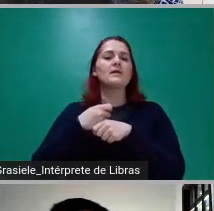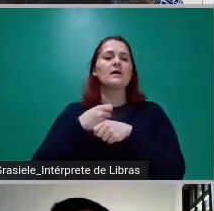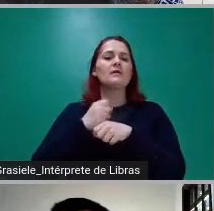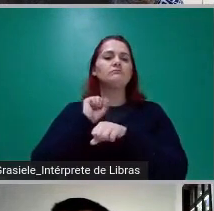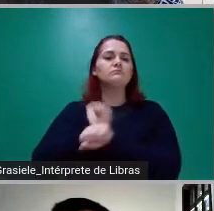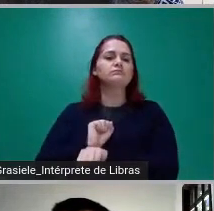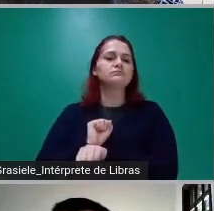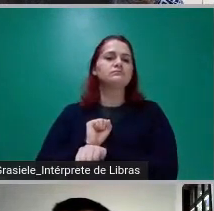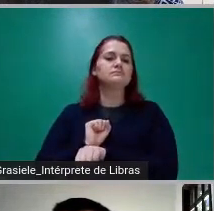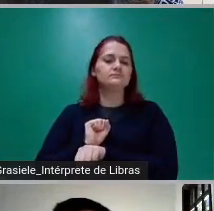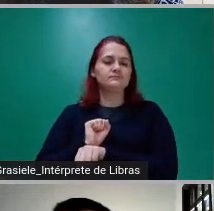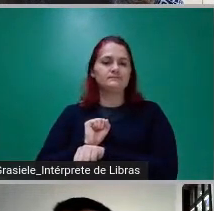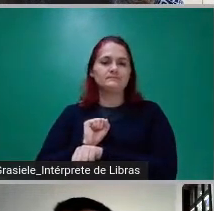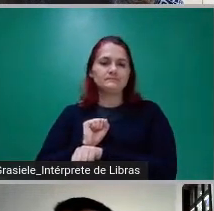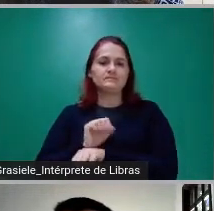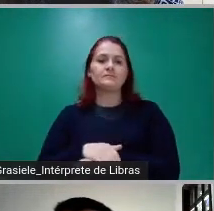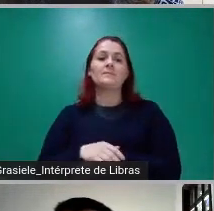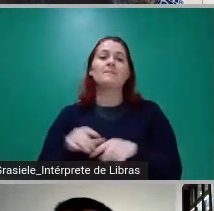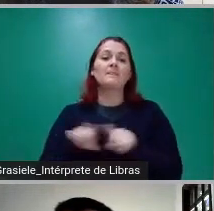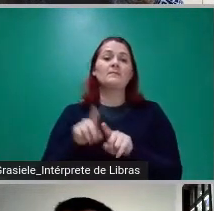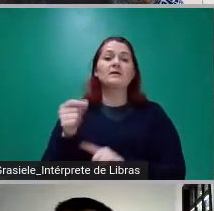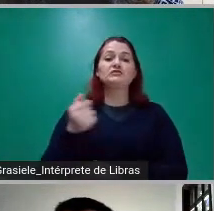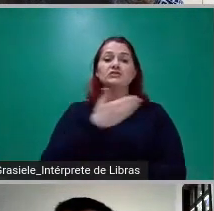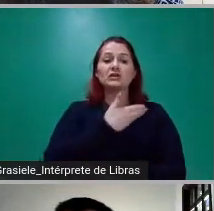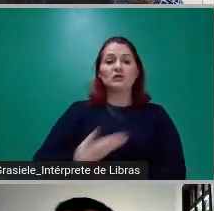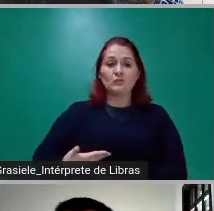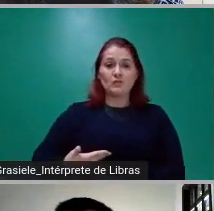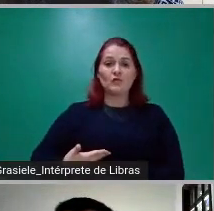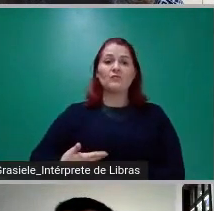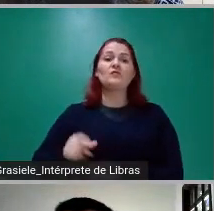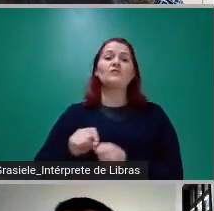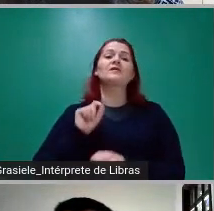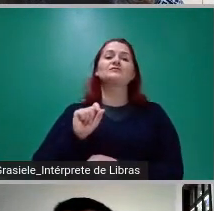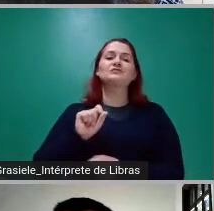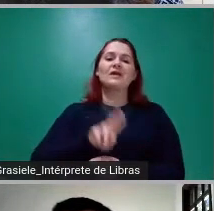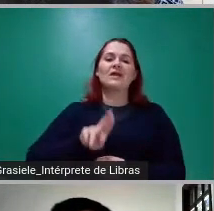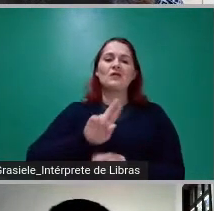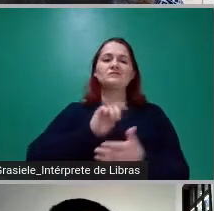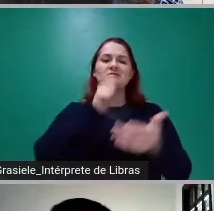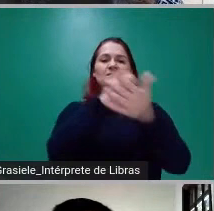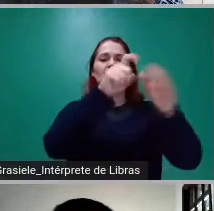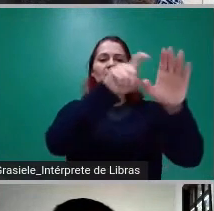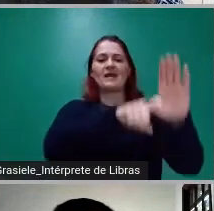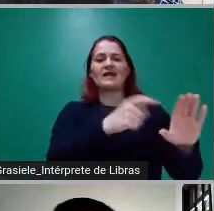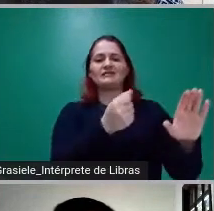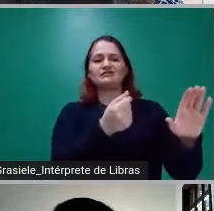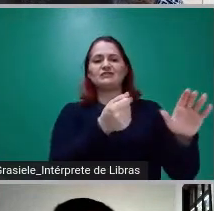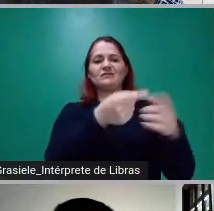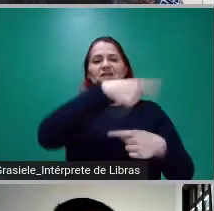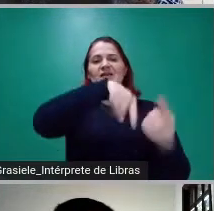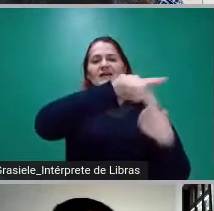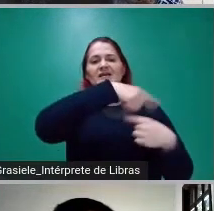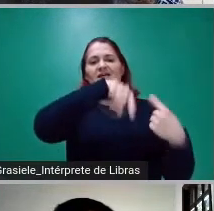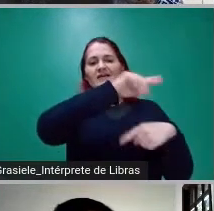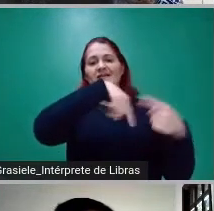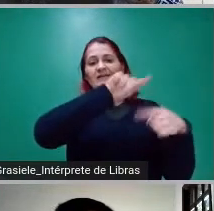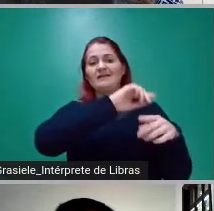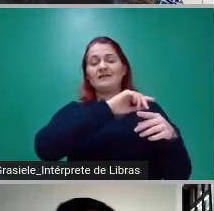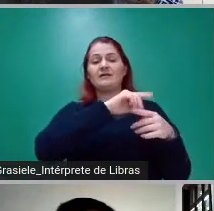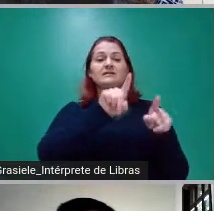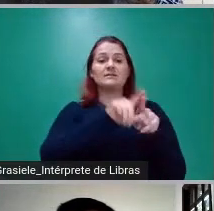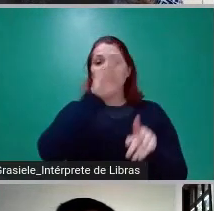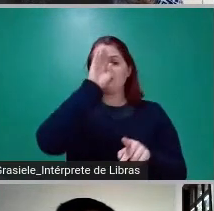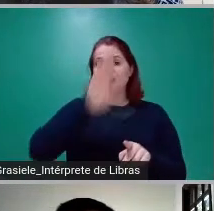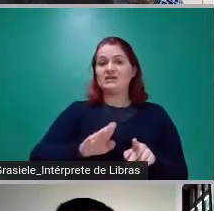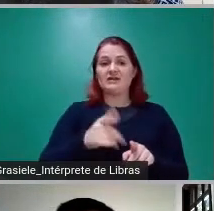dinheiro público é usado diariamente na remuneração desses depósitos através do sistema da dívida e agora de uma forma direta e pouco transparente, que vão ser